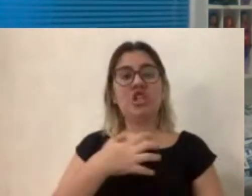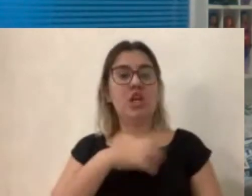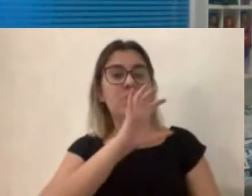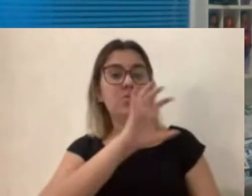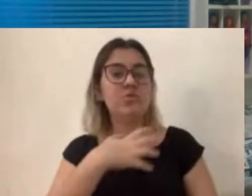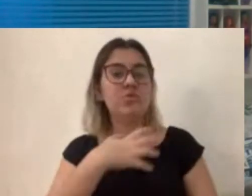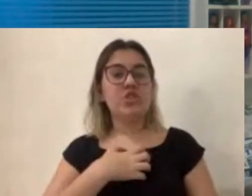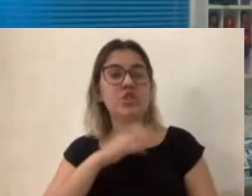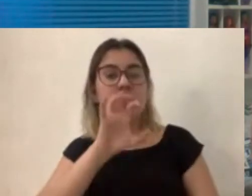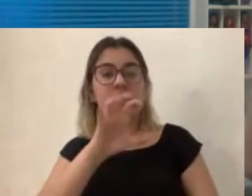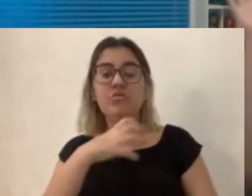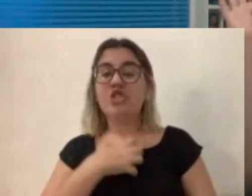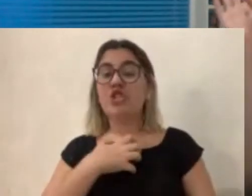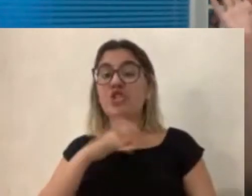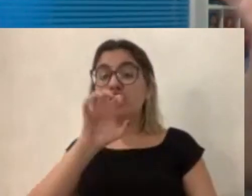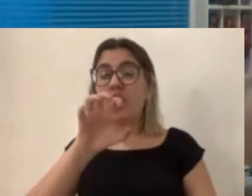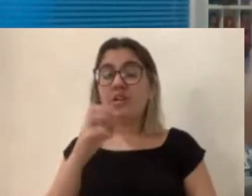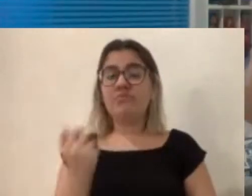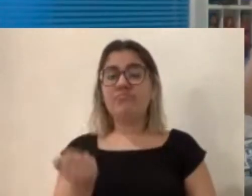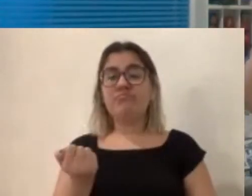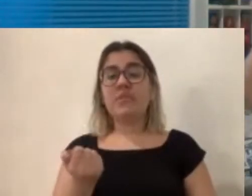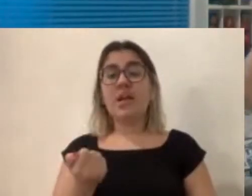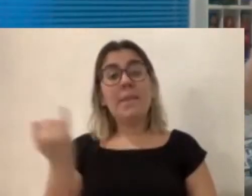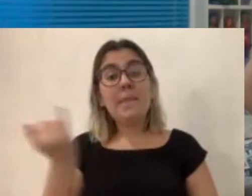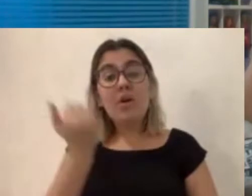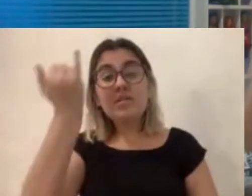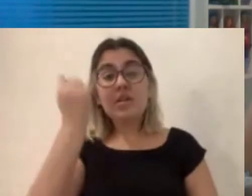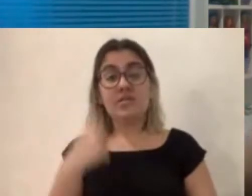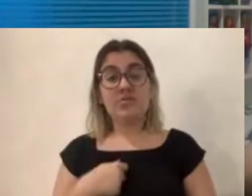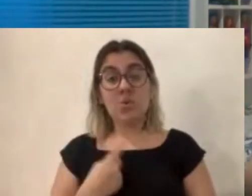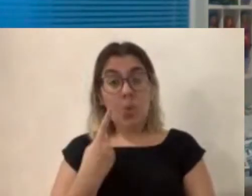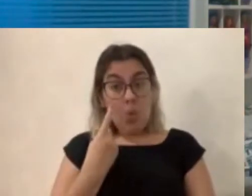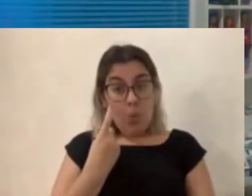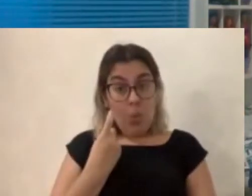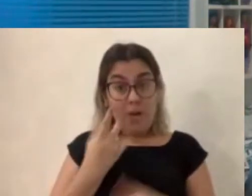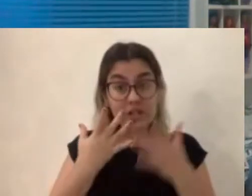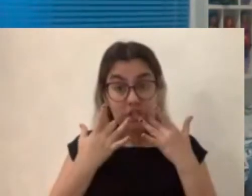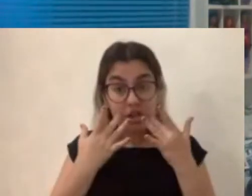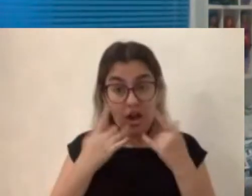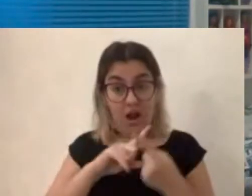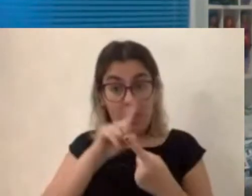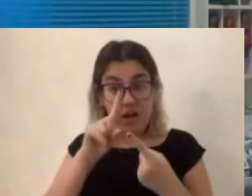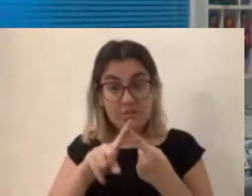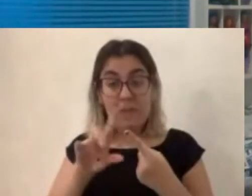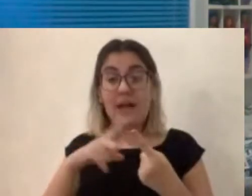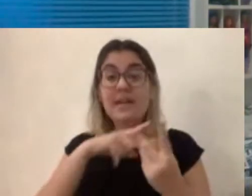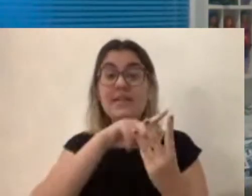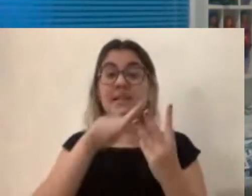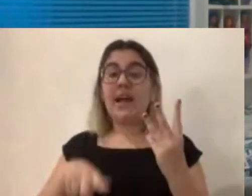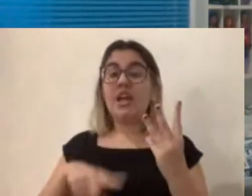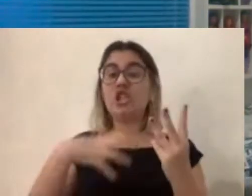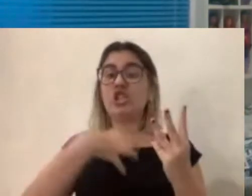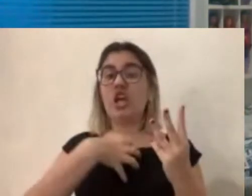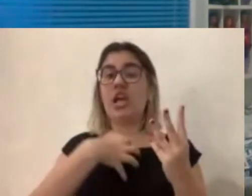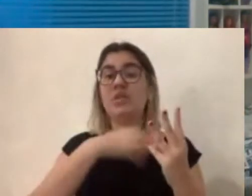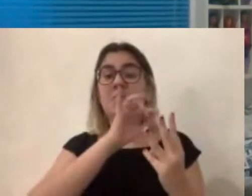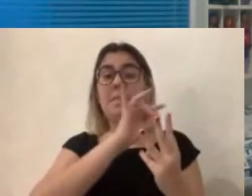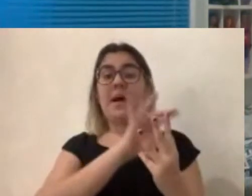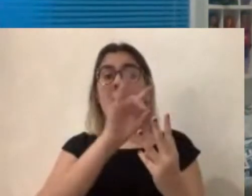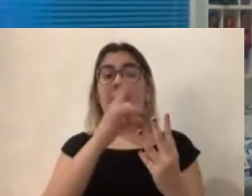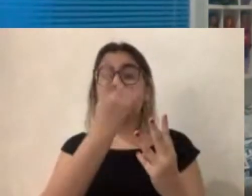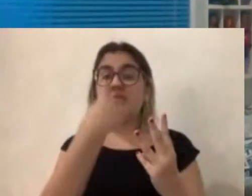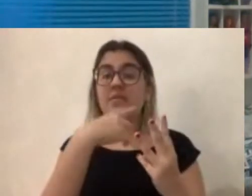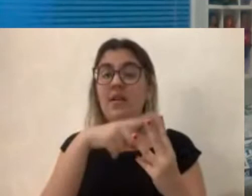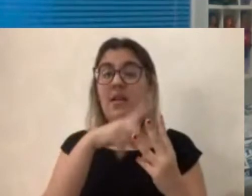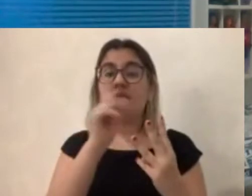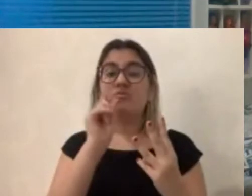uma produção, você trouxe três, né? Então isso era muito impactante. E não é que foi pensado